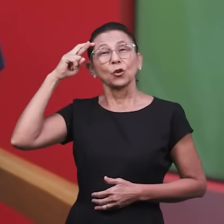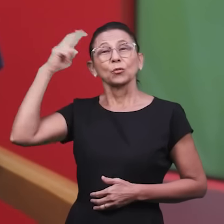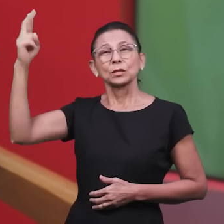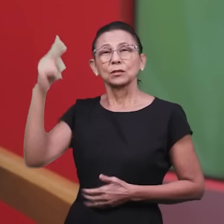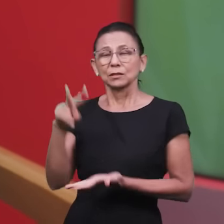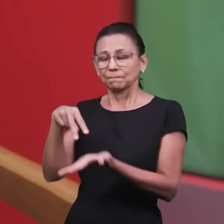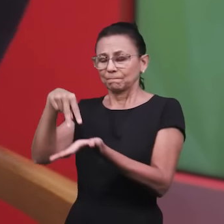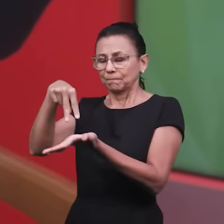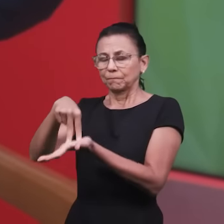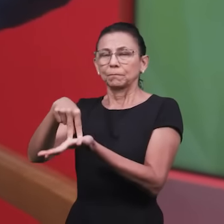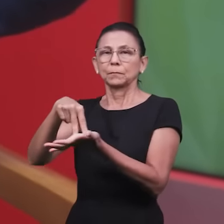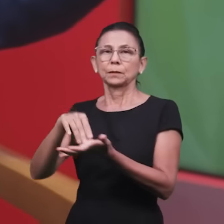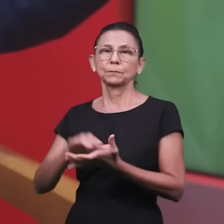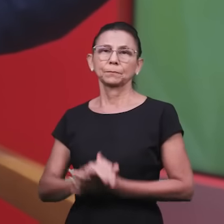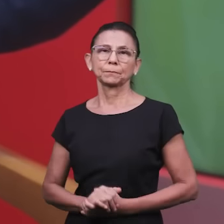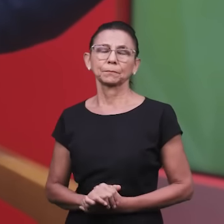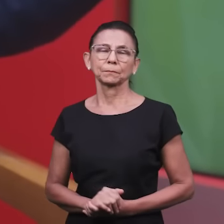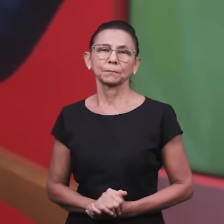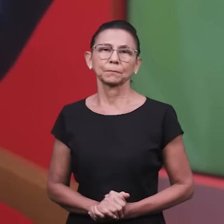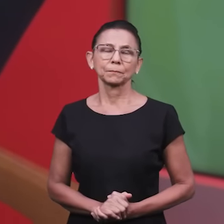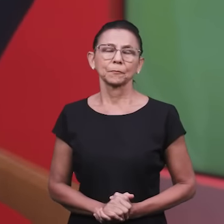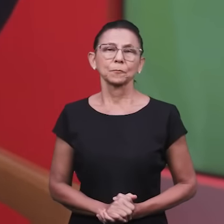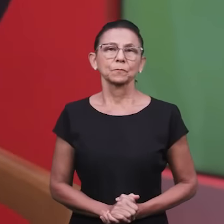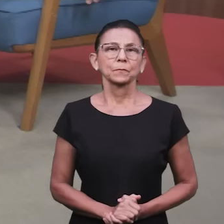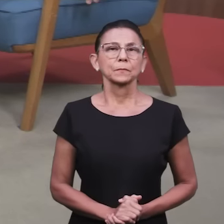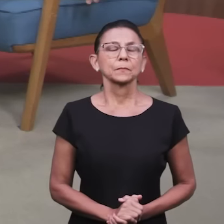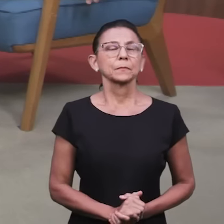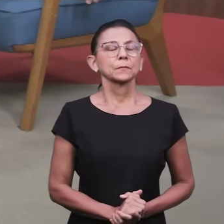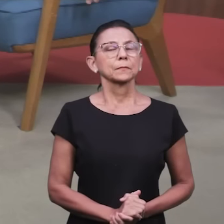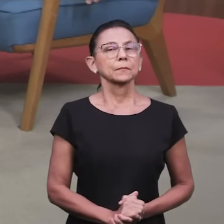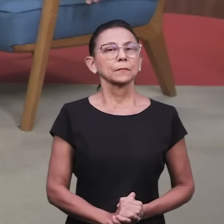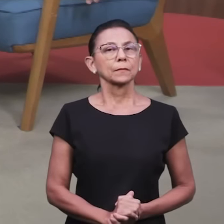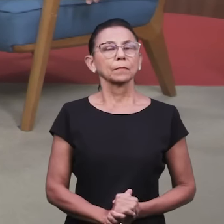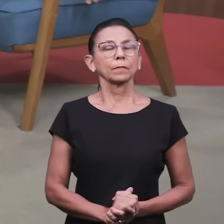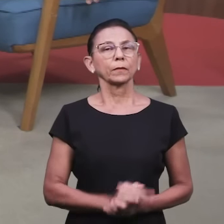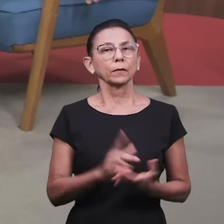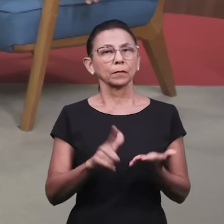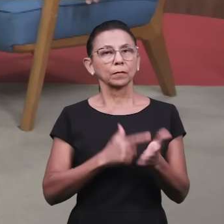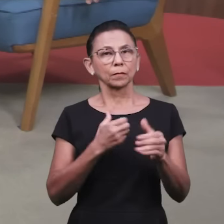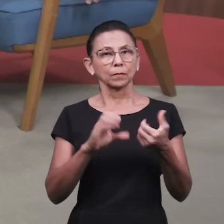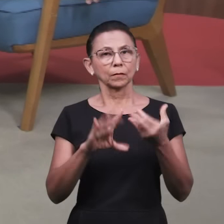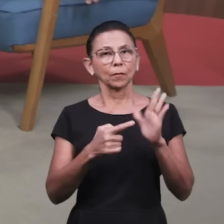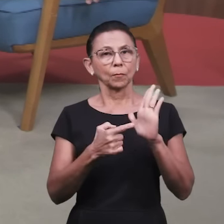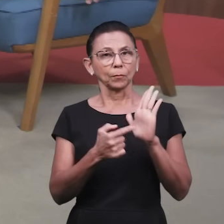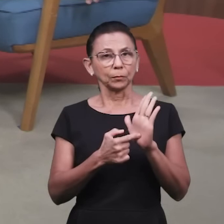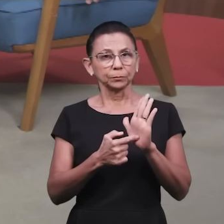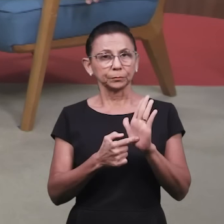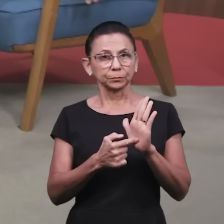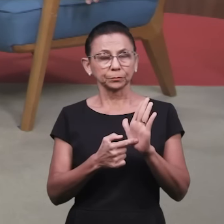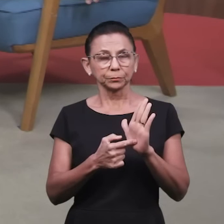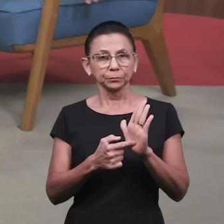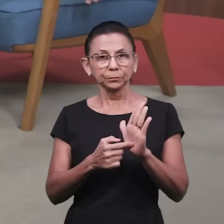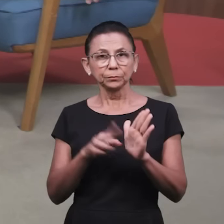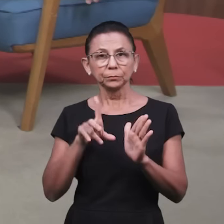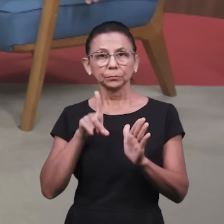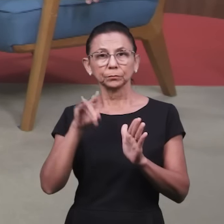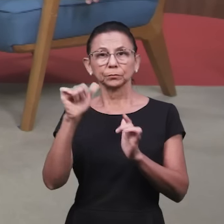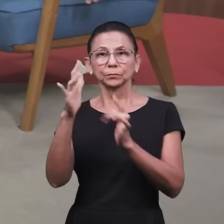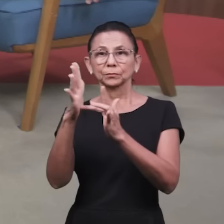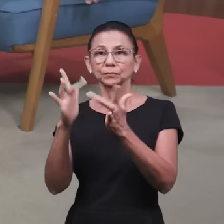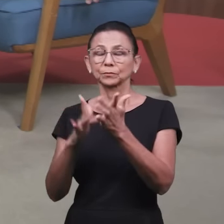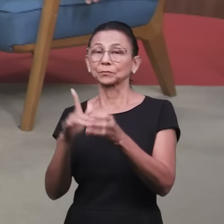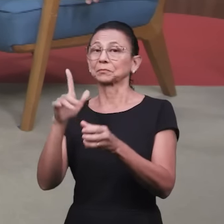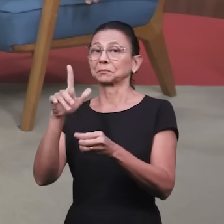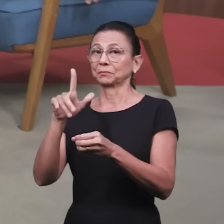na areia. E Cantares aqui mostra que quando Jesus voltar, a igreja